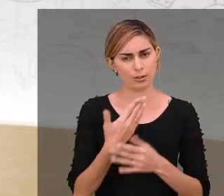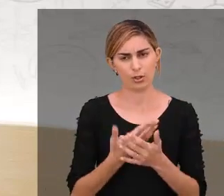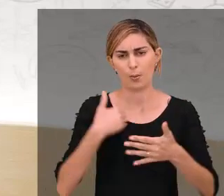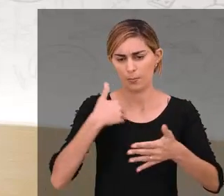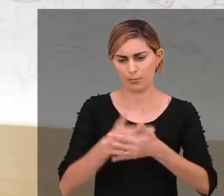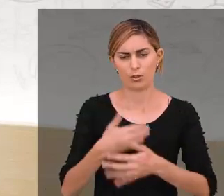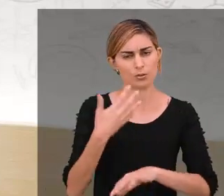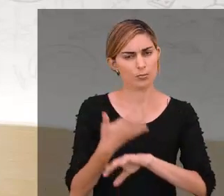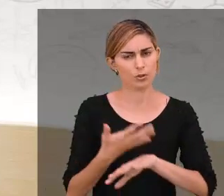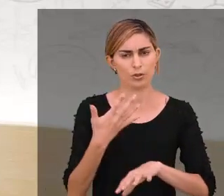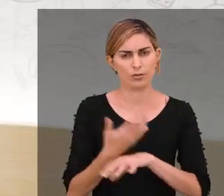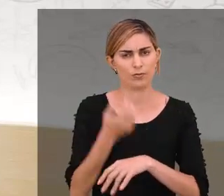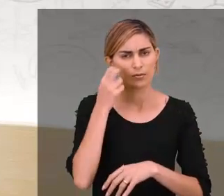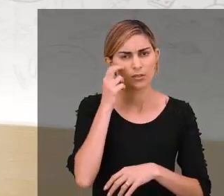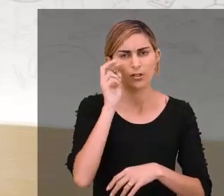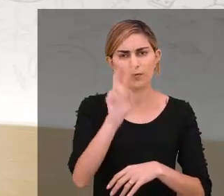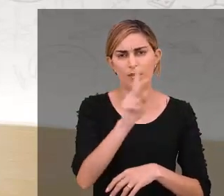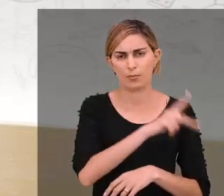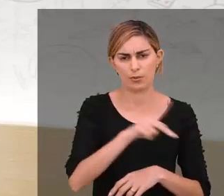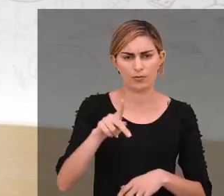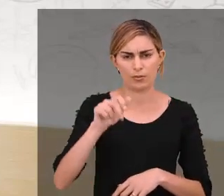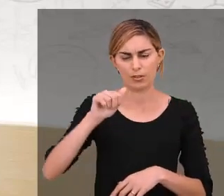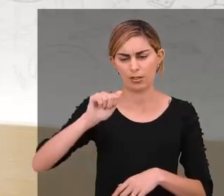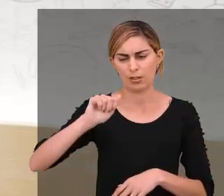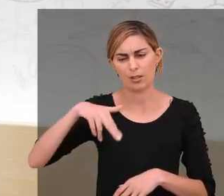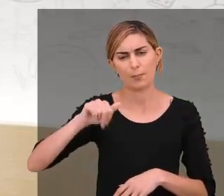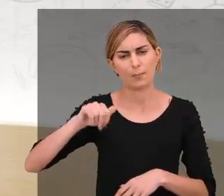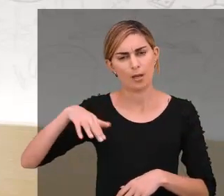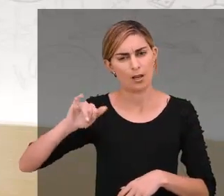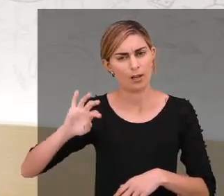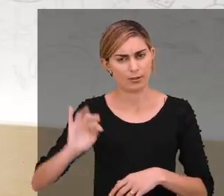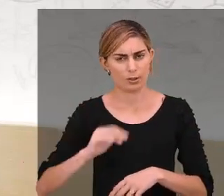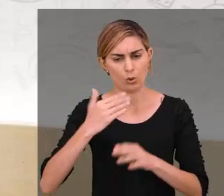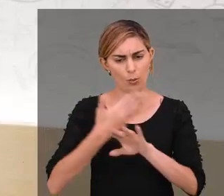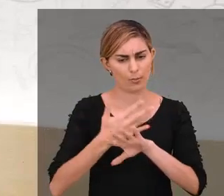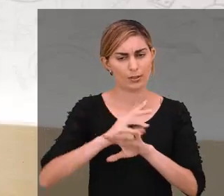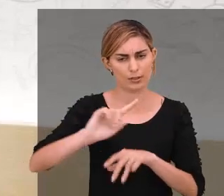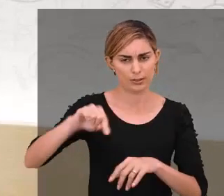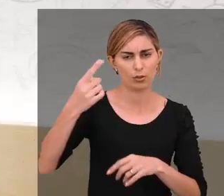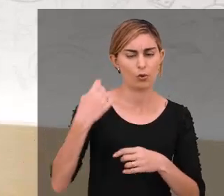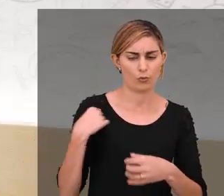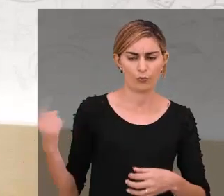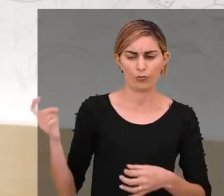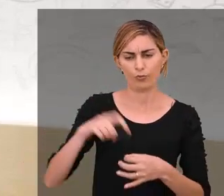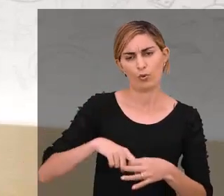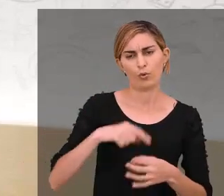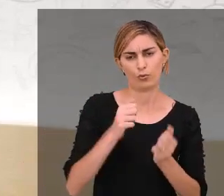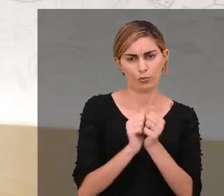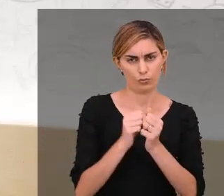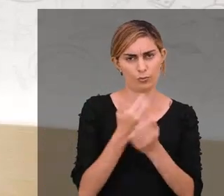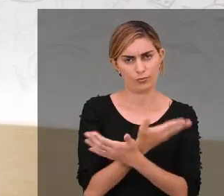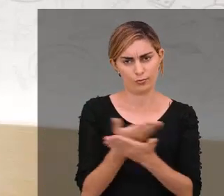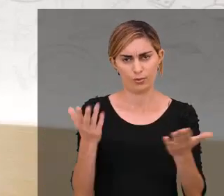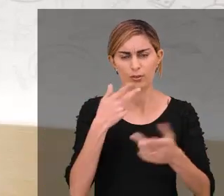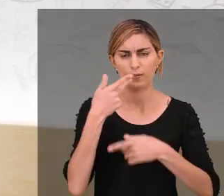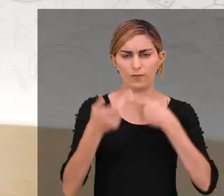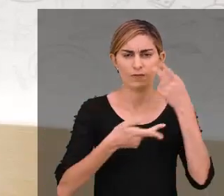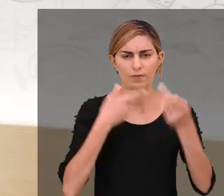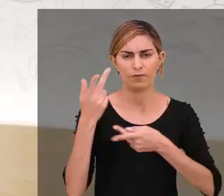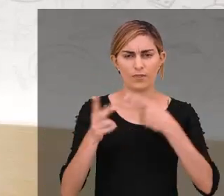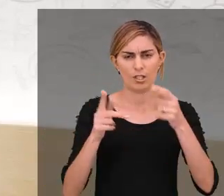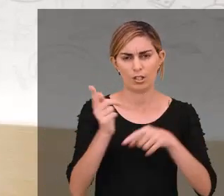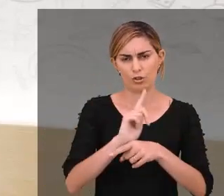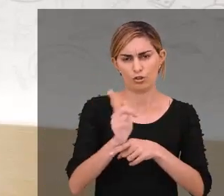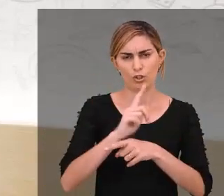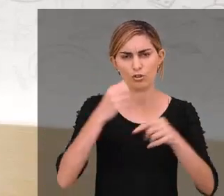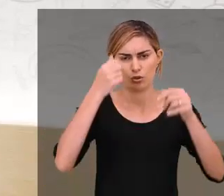aqui. A próxima competência vocês vão ver com a professora Ana Marta. E a competência seguinte, eu volto com vocês para a gente falar um pouco sobre